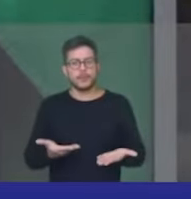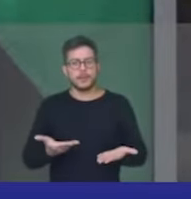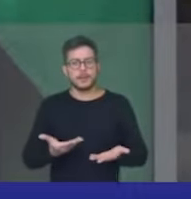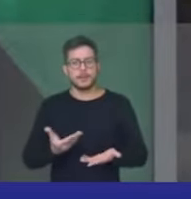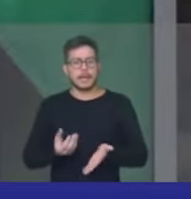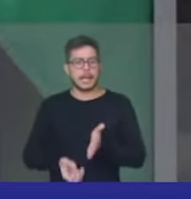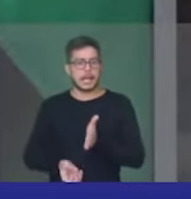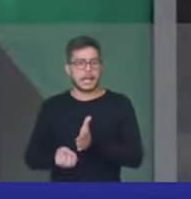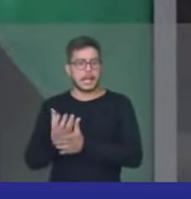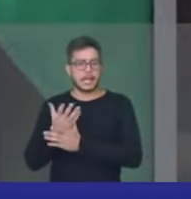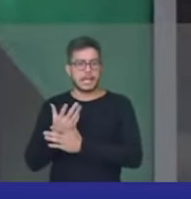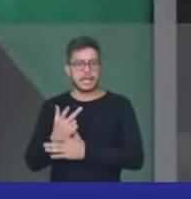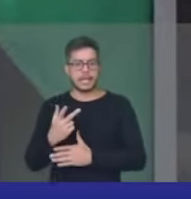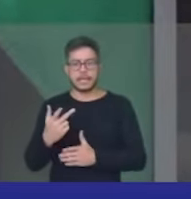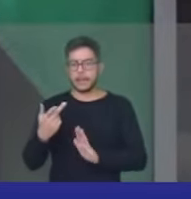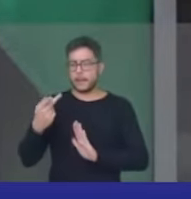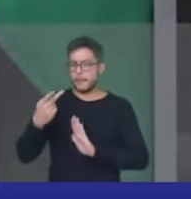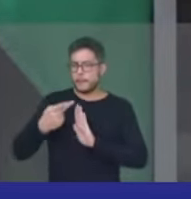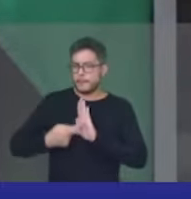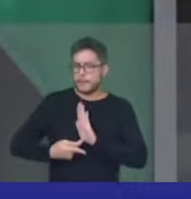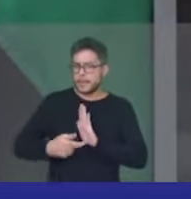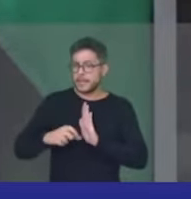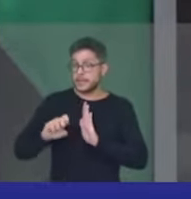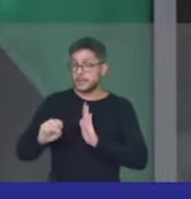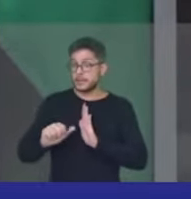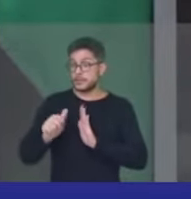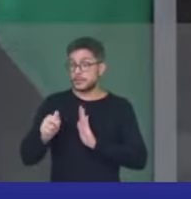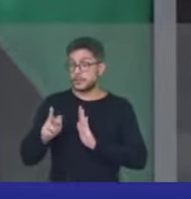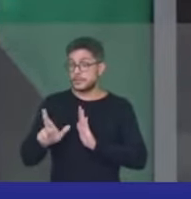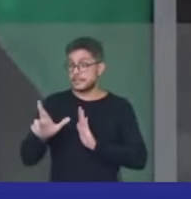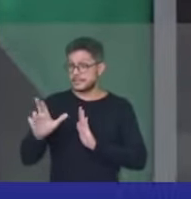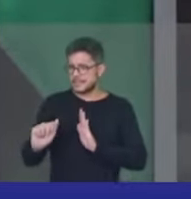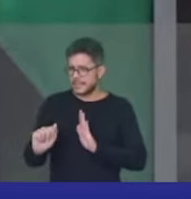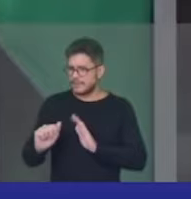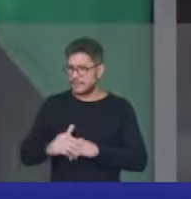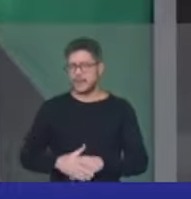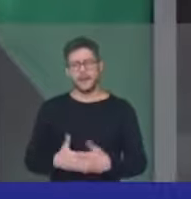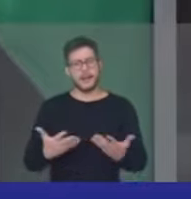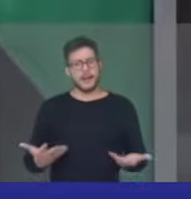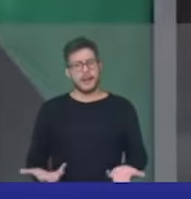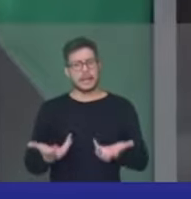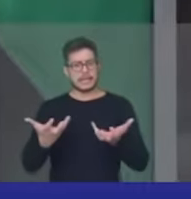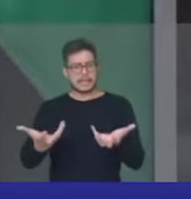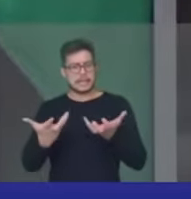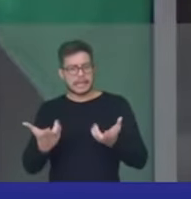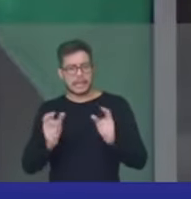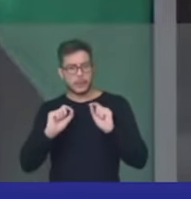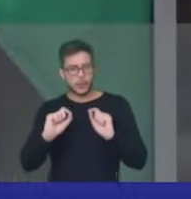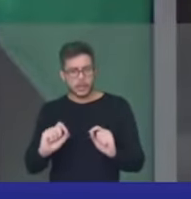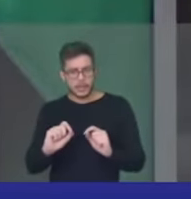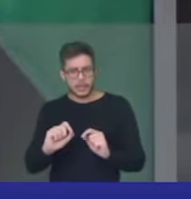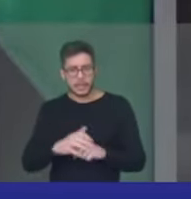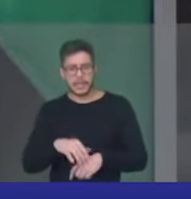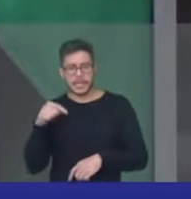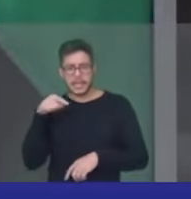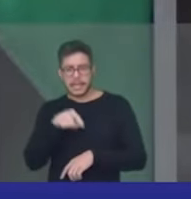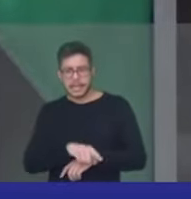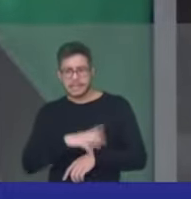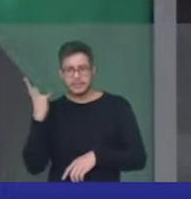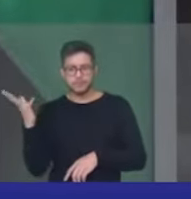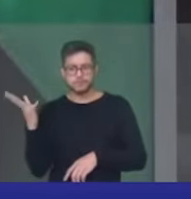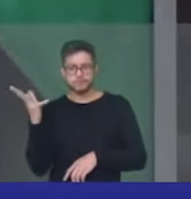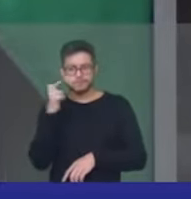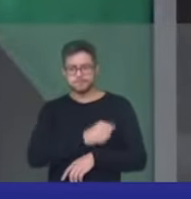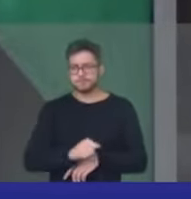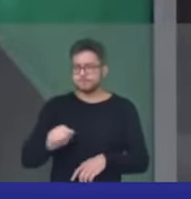plano safra ou seja bota o lobo para cuidar das ovelhas desse país esse governo é